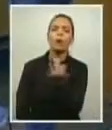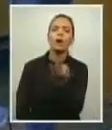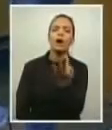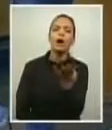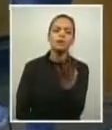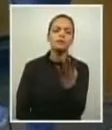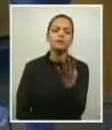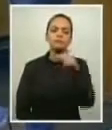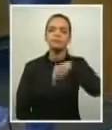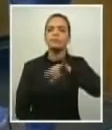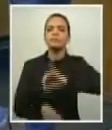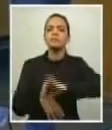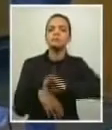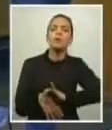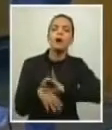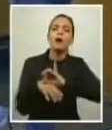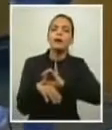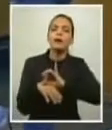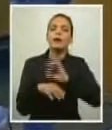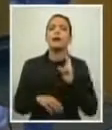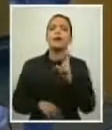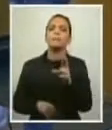mês espaço representam